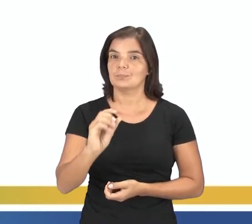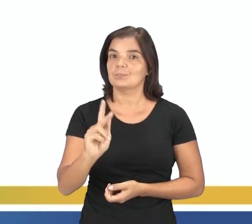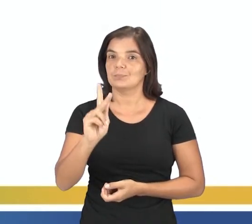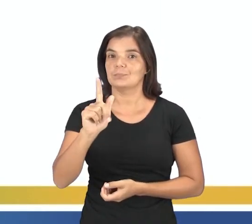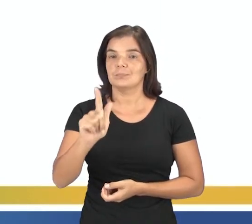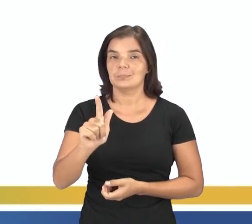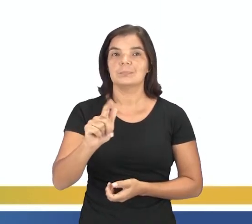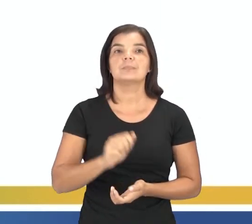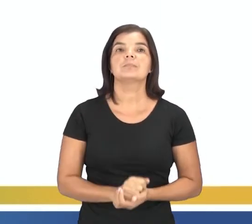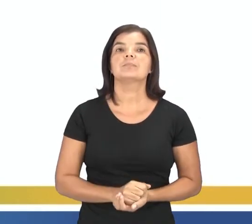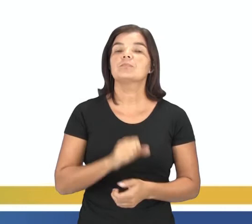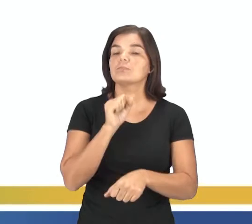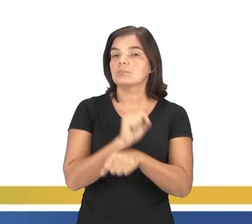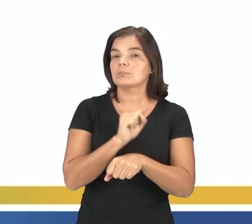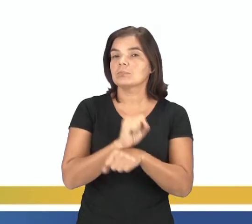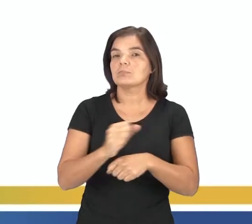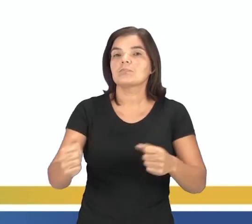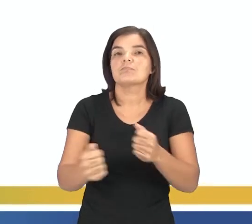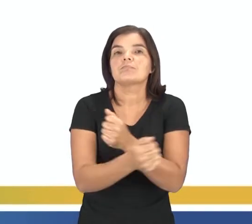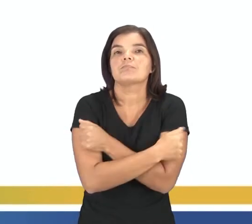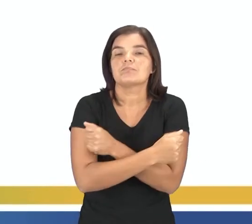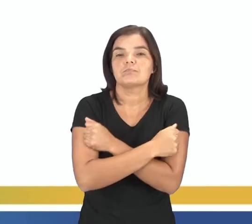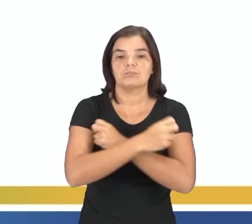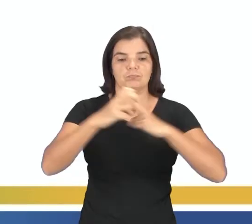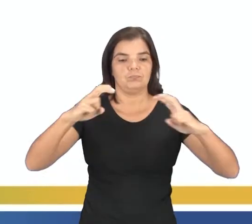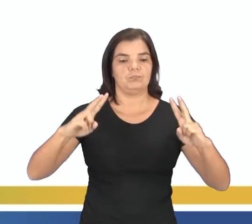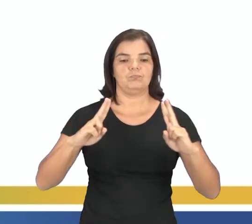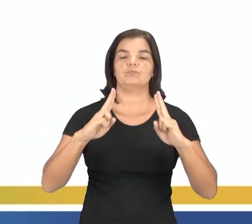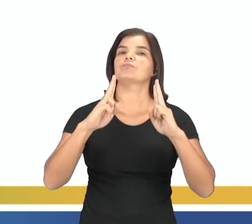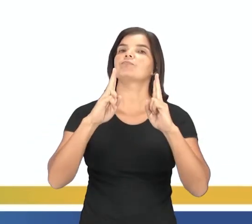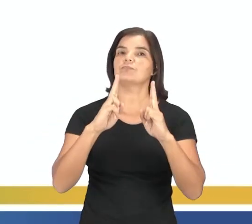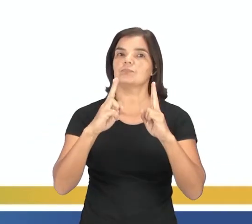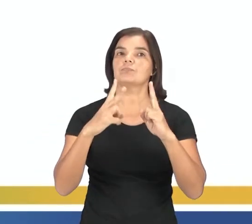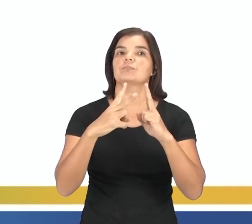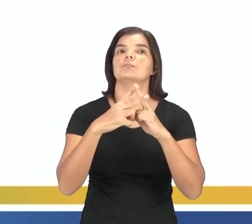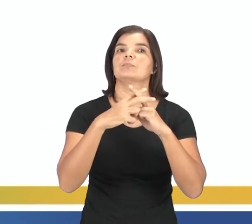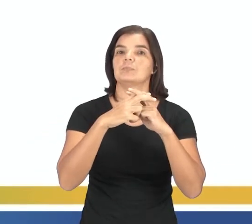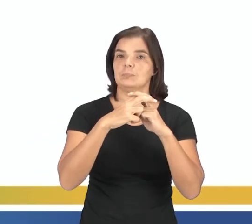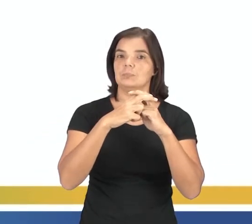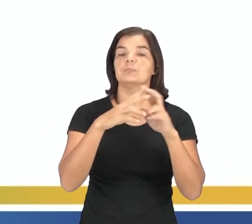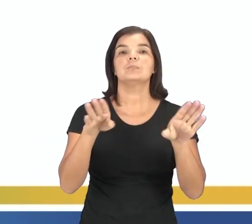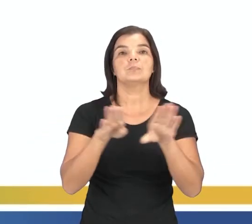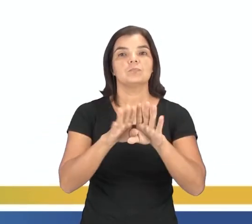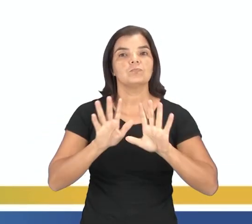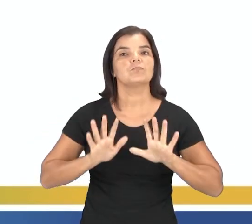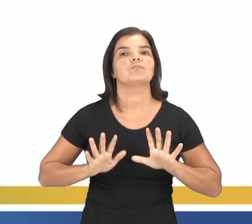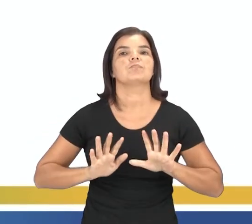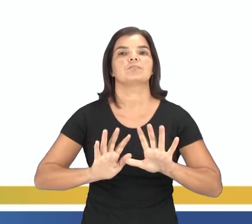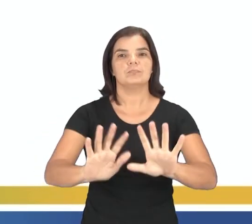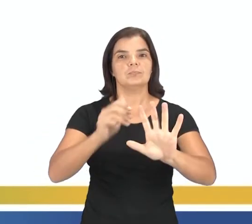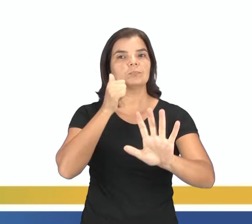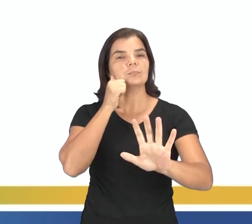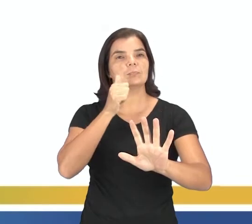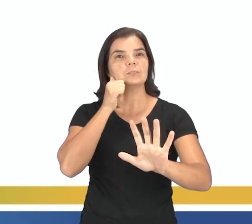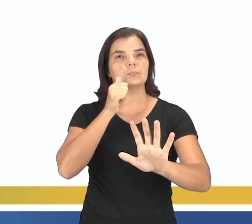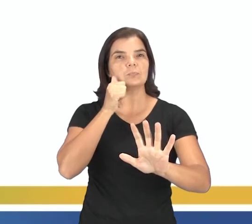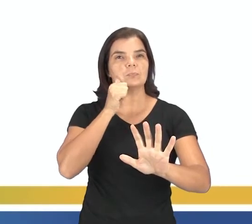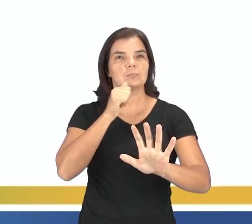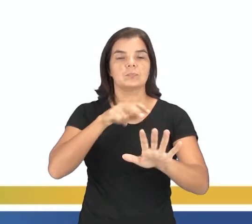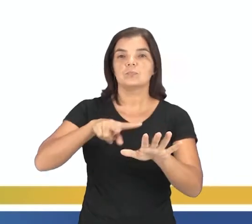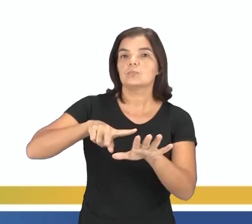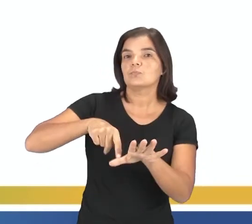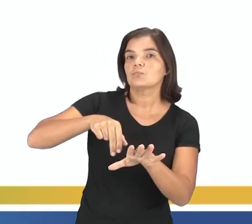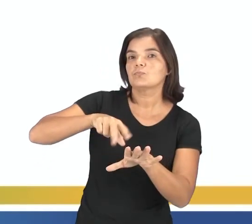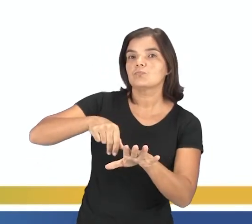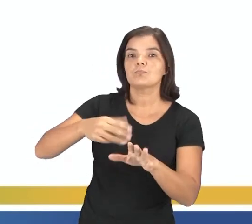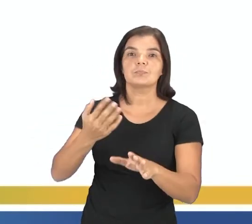kg estão parados e abraçados frente a frente. Subitamente, o rapaz dá um empurrão na garota, que sai patinando